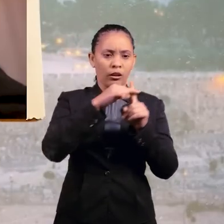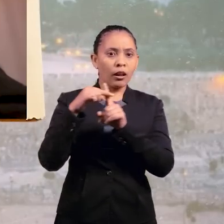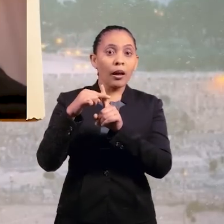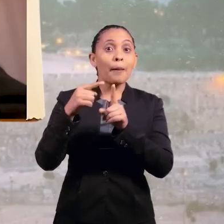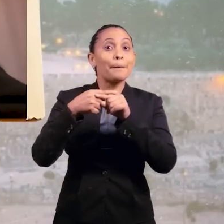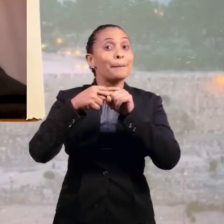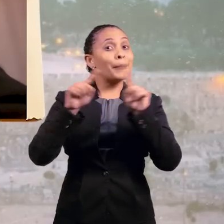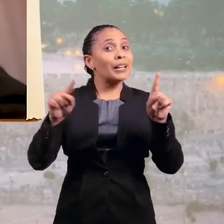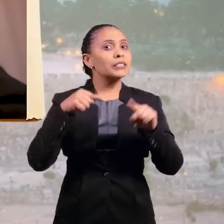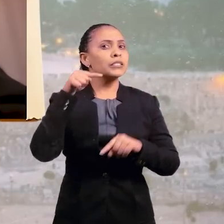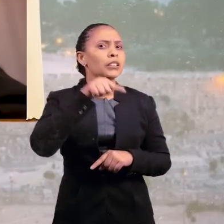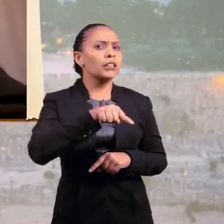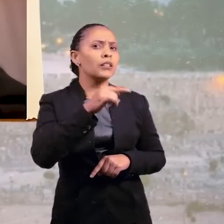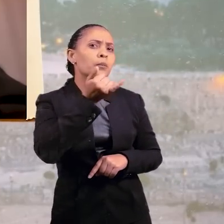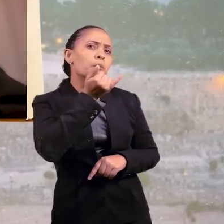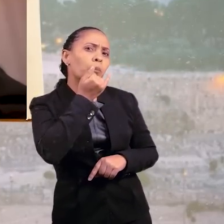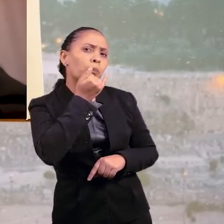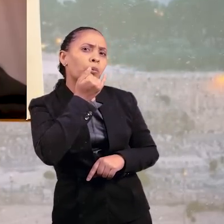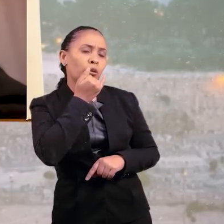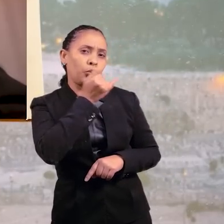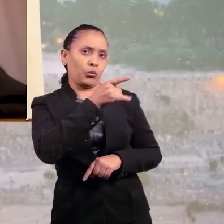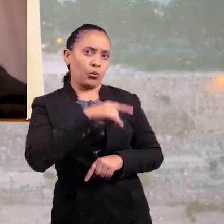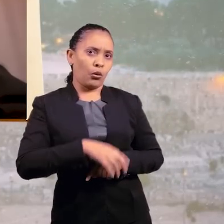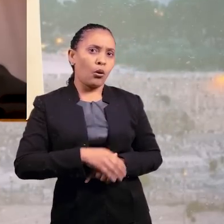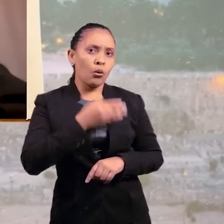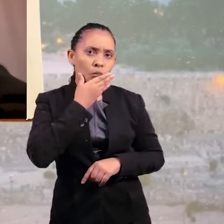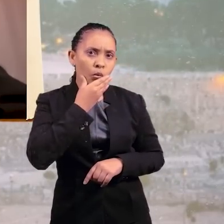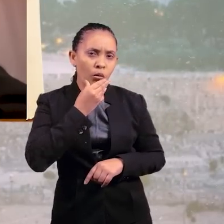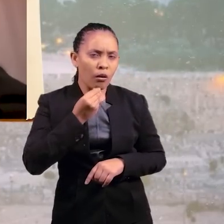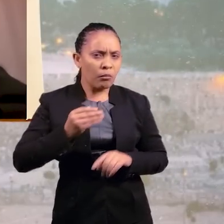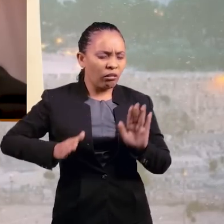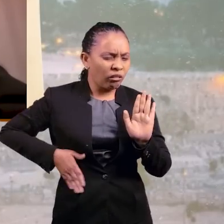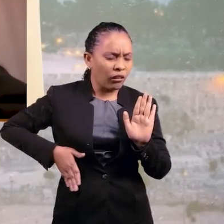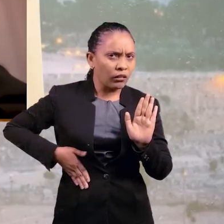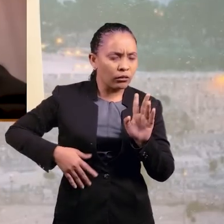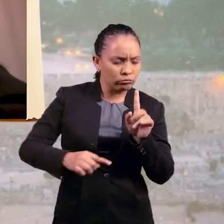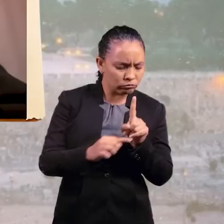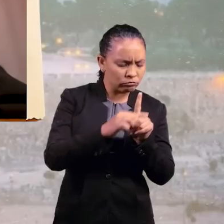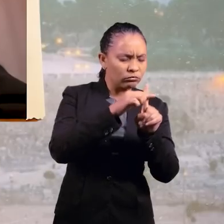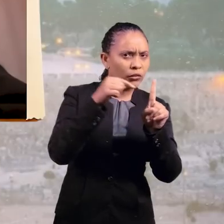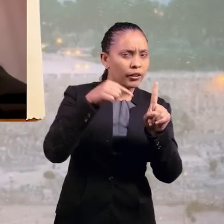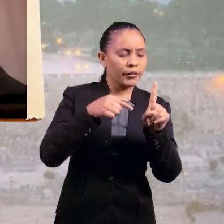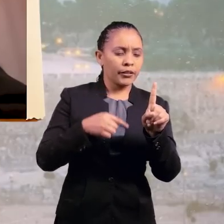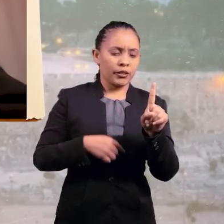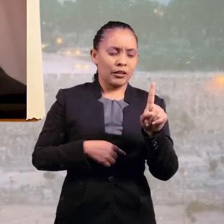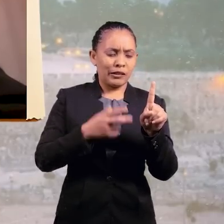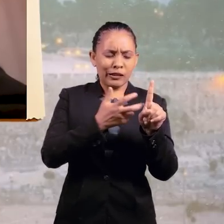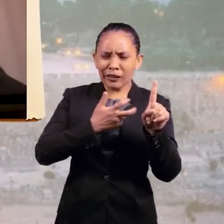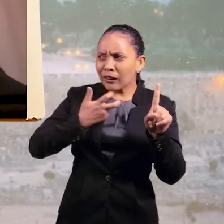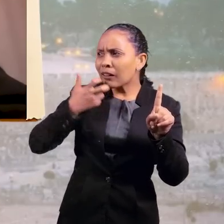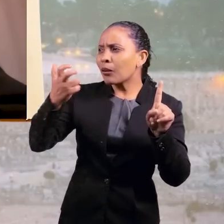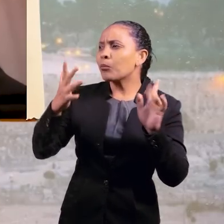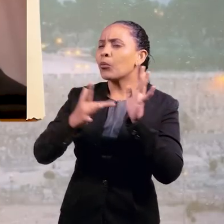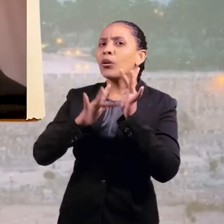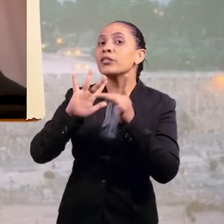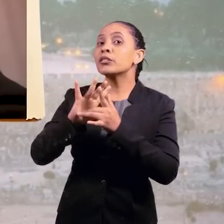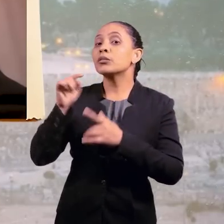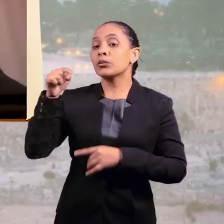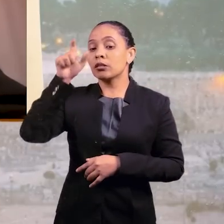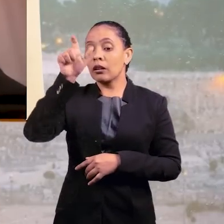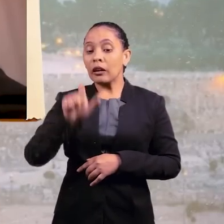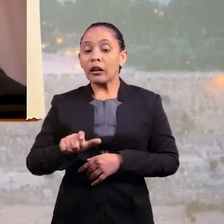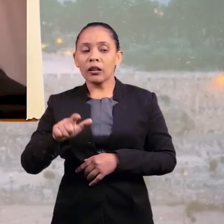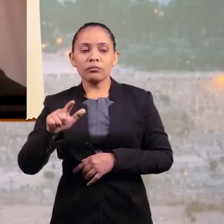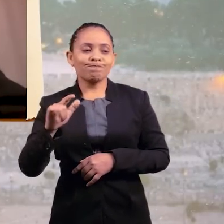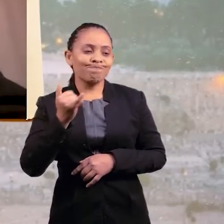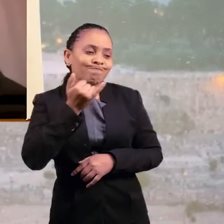vida, mas ele perdoou. Porque aquele ladrão, na última hora, clamou pelo Senhor. E a palavra de Deus diz que